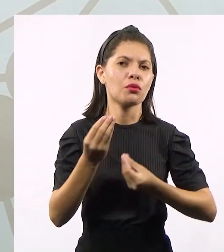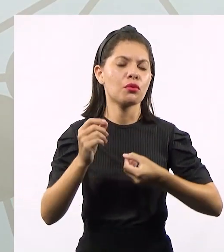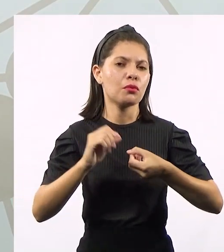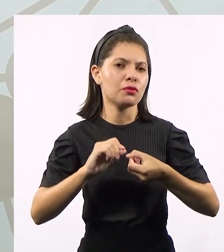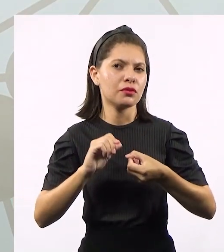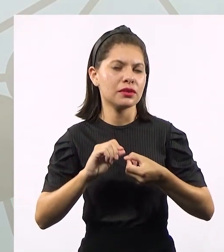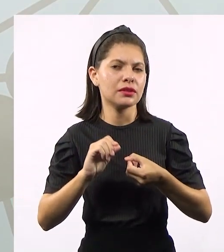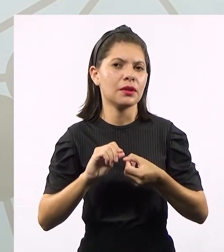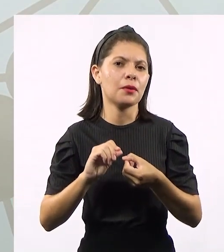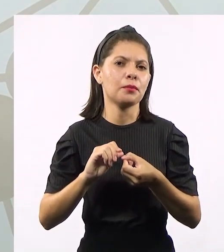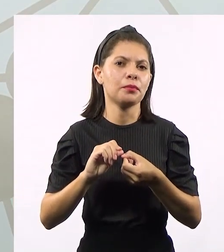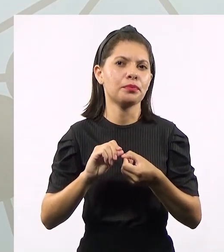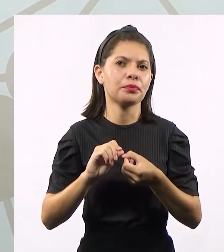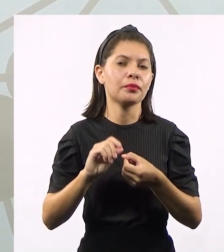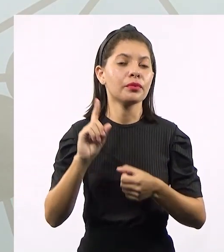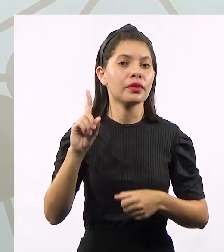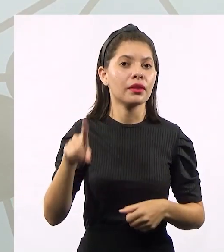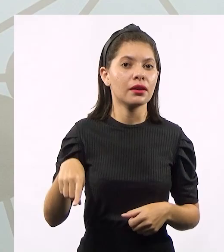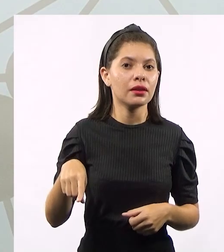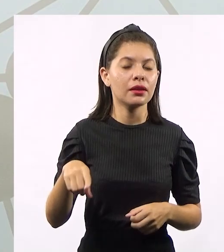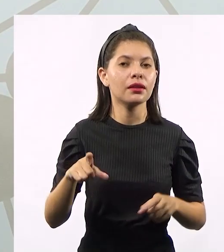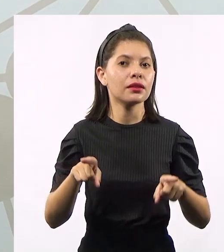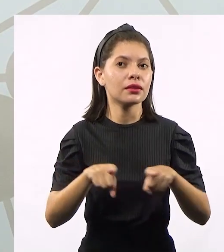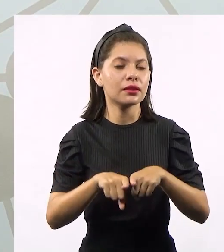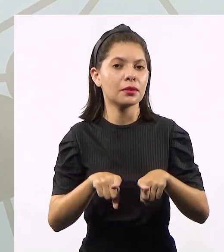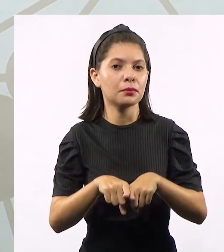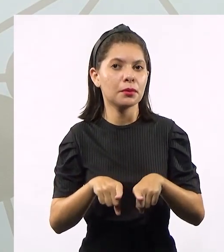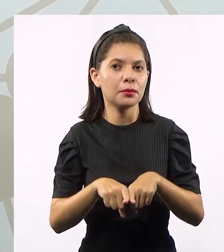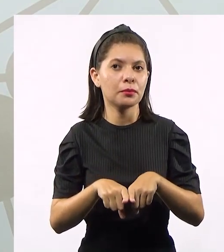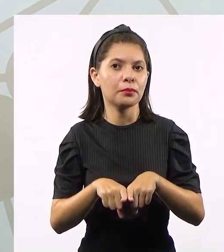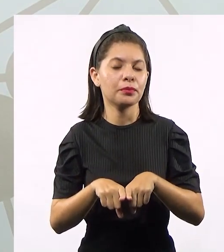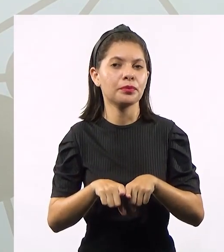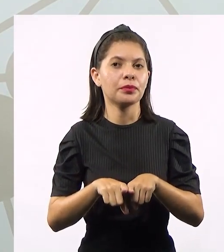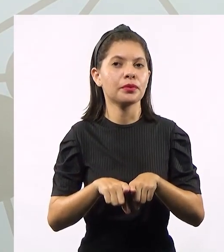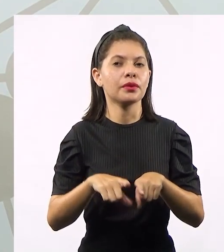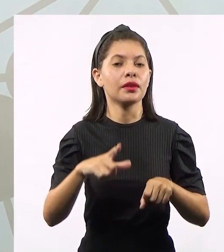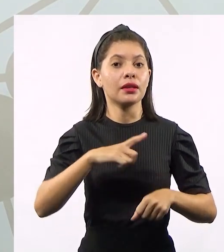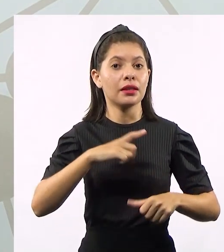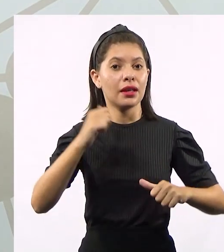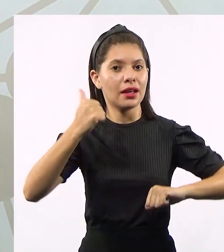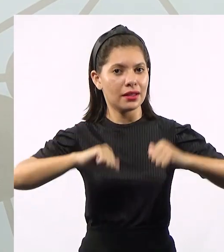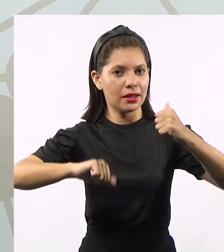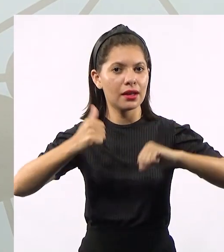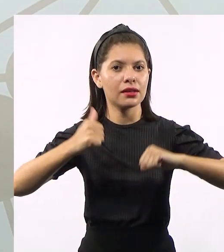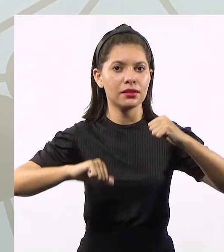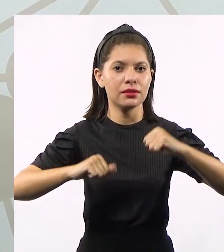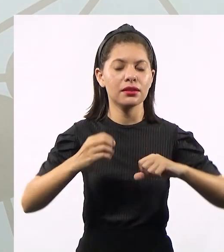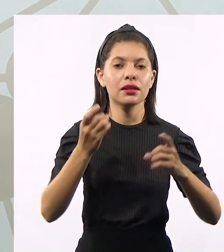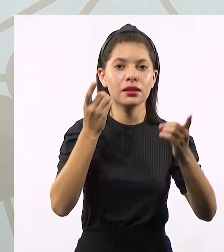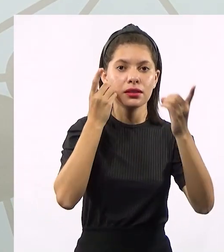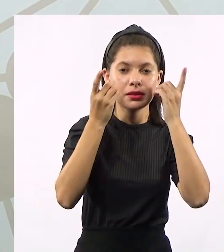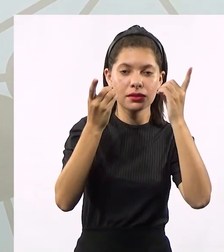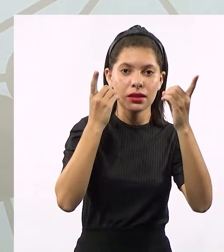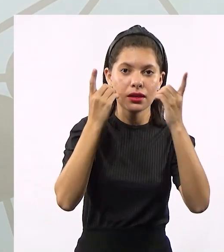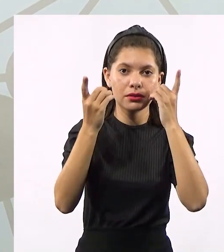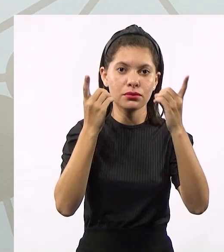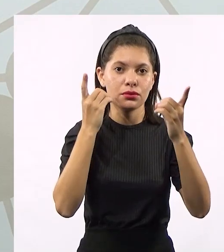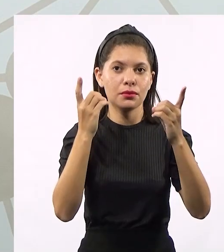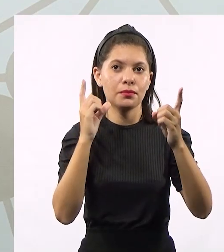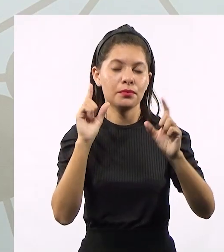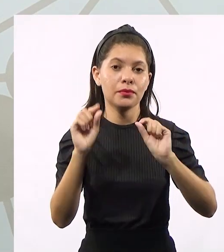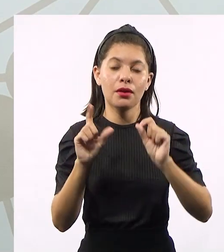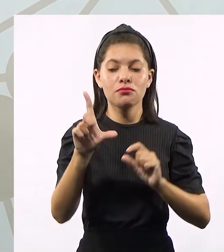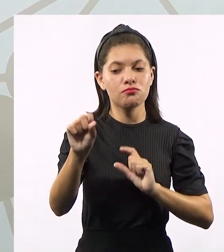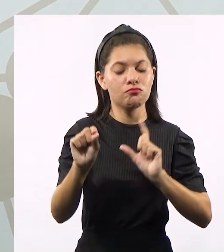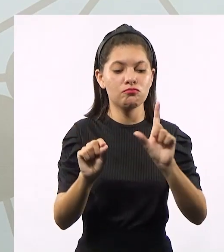vai fazer o tratamento disso e, né, além de tudo, ter a análise de fato desses dados. Então, é só